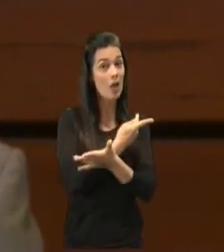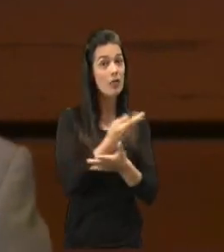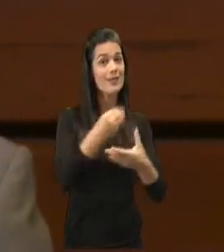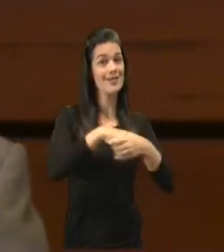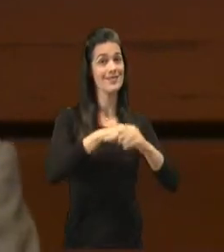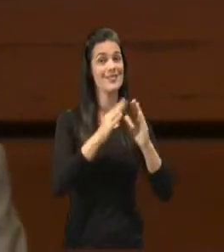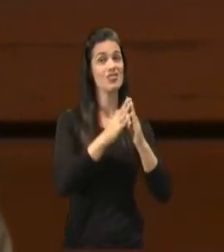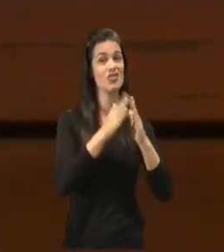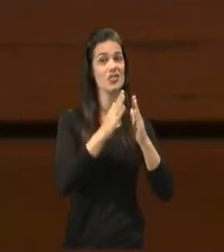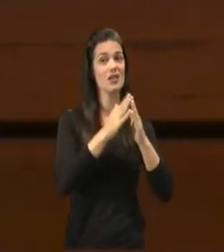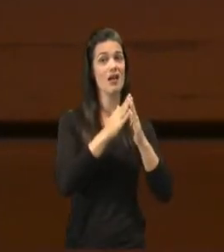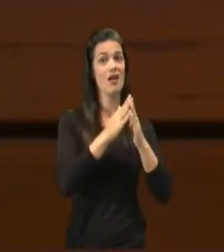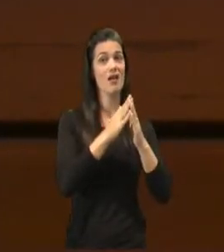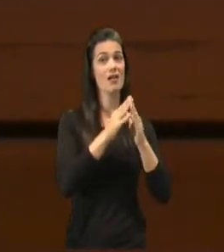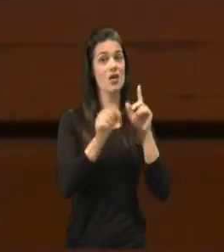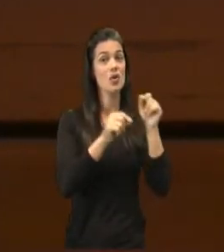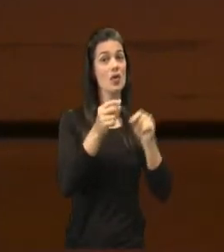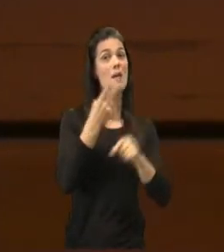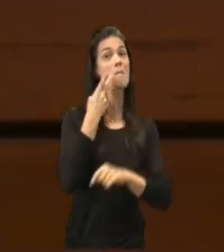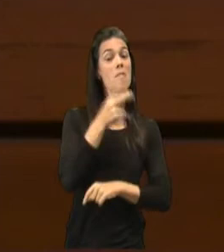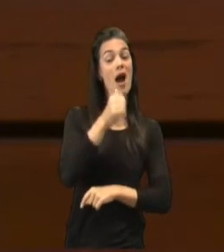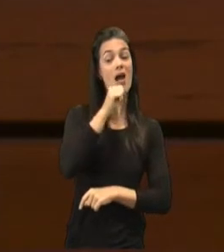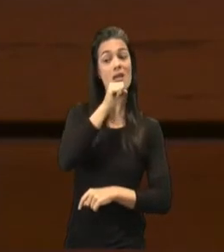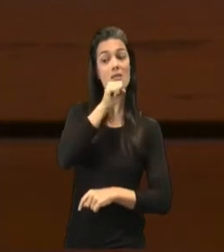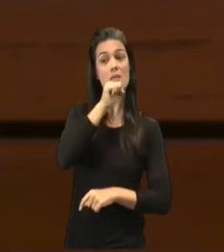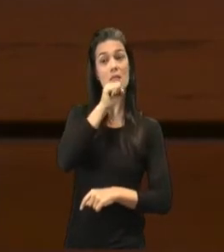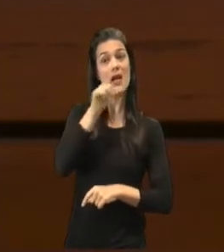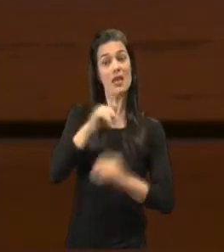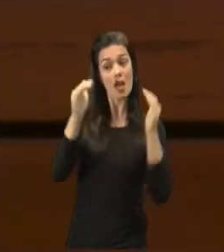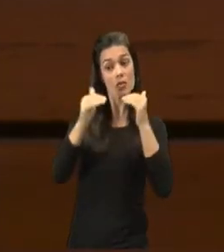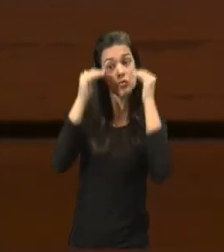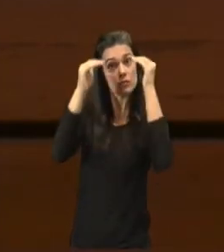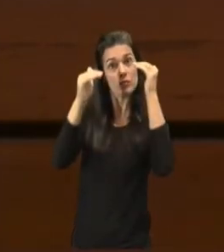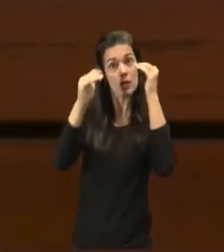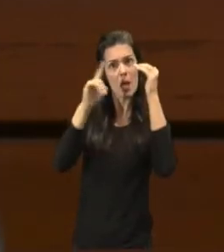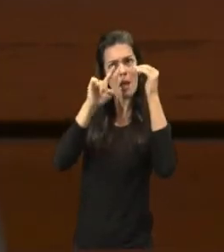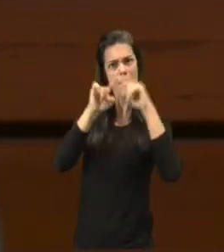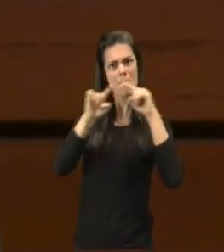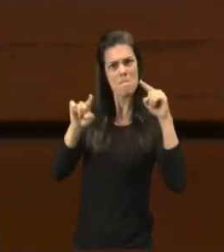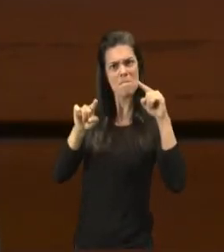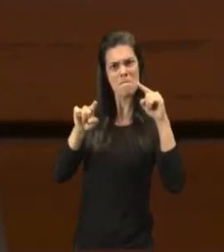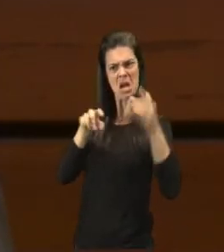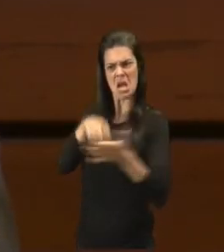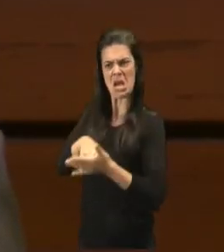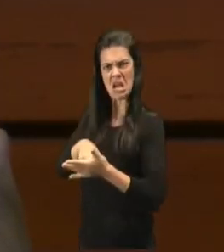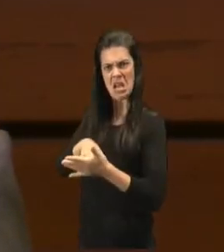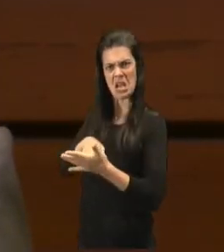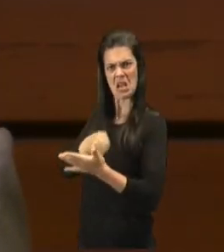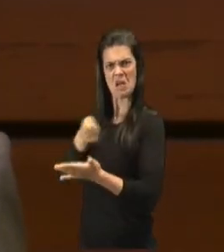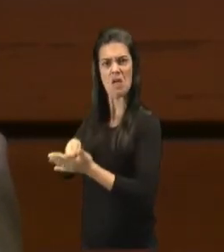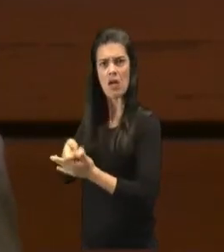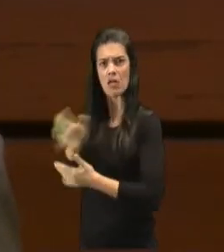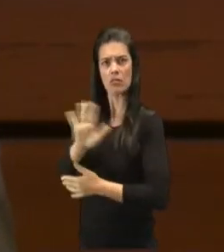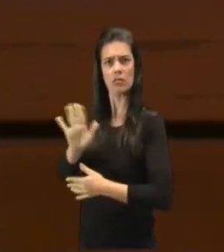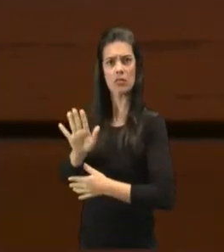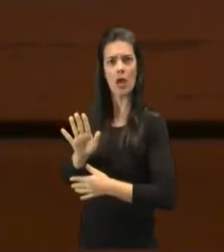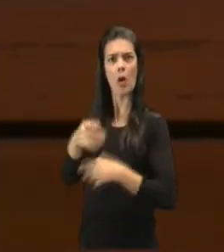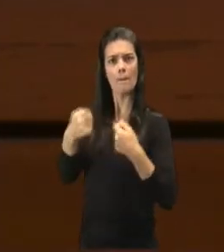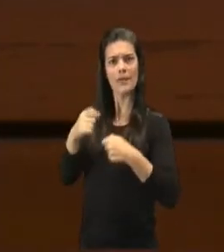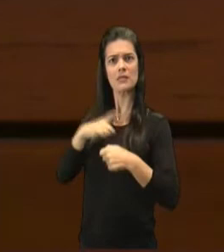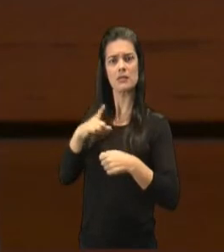moderação, da autoridade com amor, da autoridade com sabedoria. Poderíamos destacar e refletir com você sobre isto.